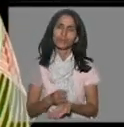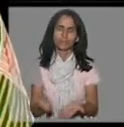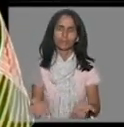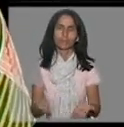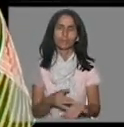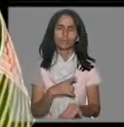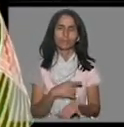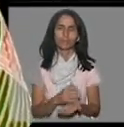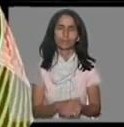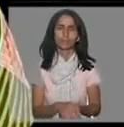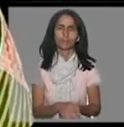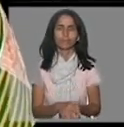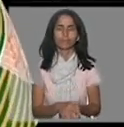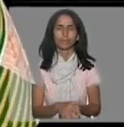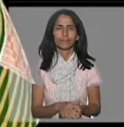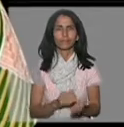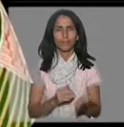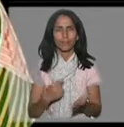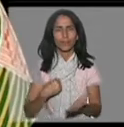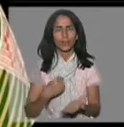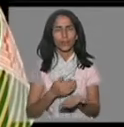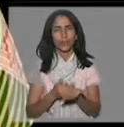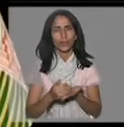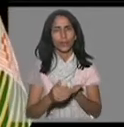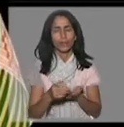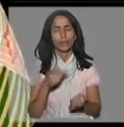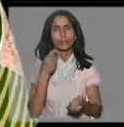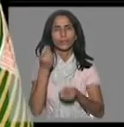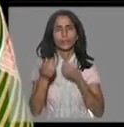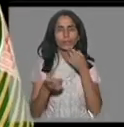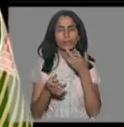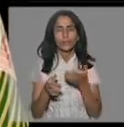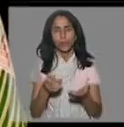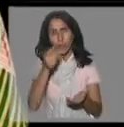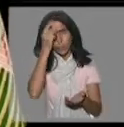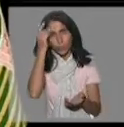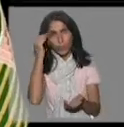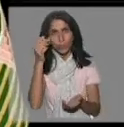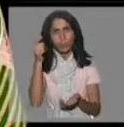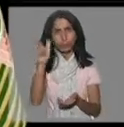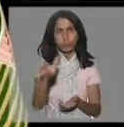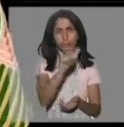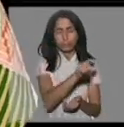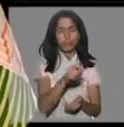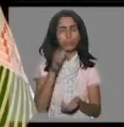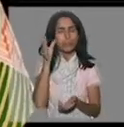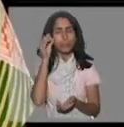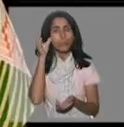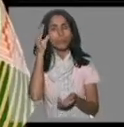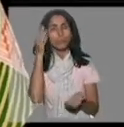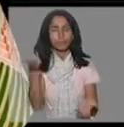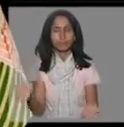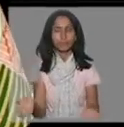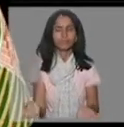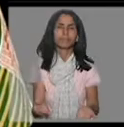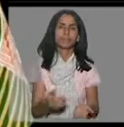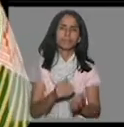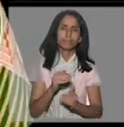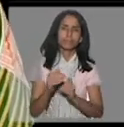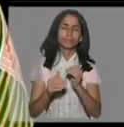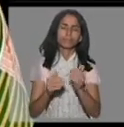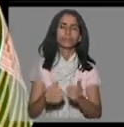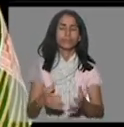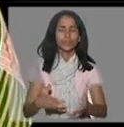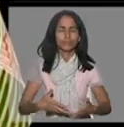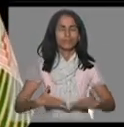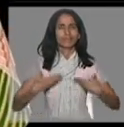né? Então, quando eu comecei a falar disso, o interesse de outras pessoas surgiu e esse interesse foi o que